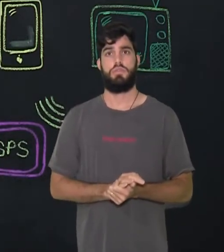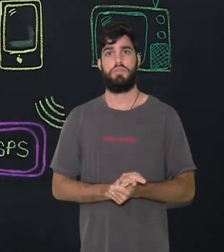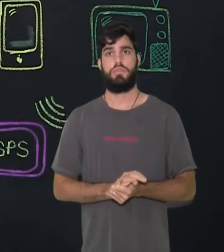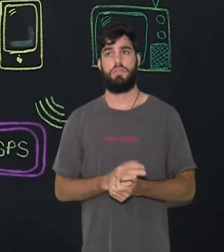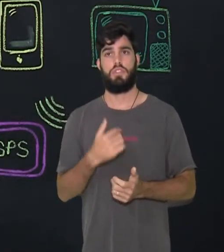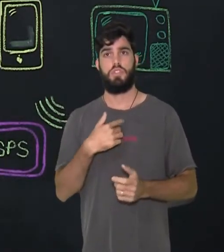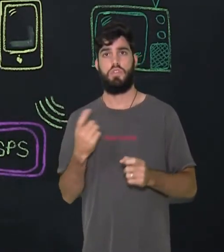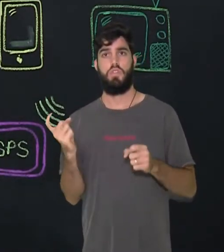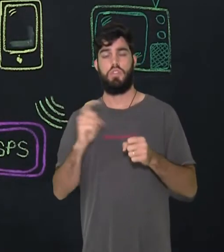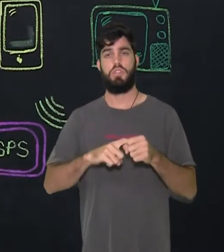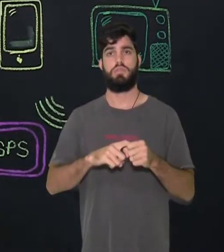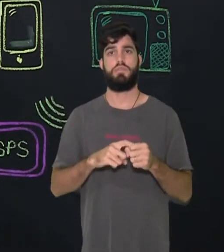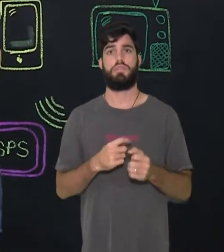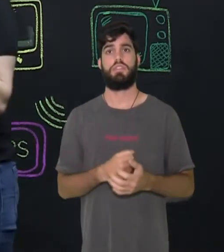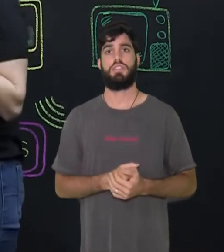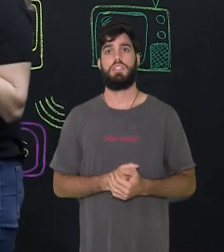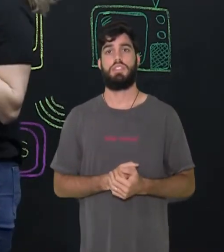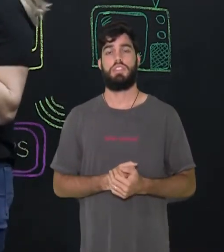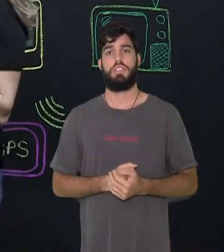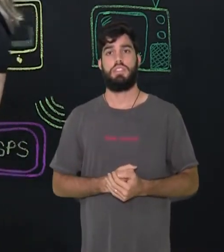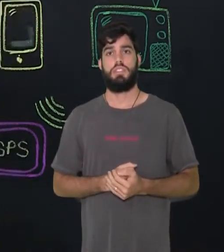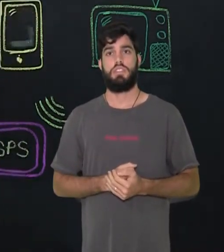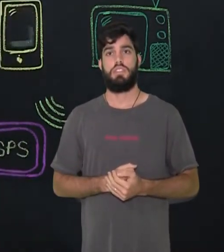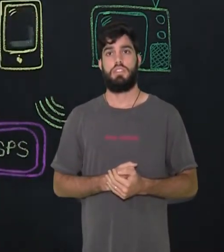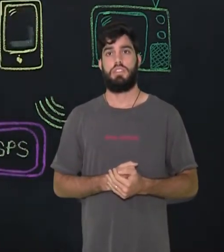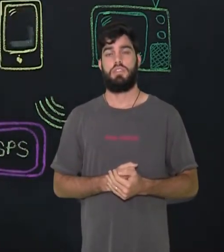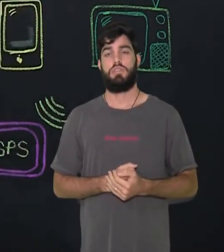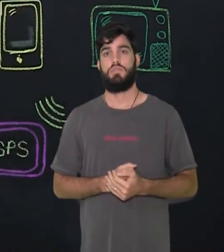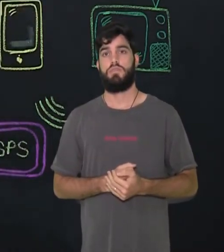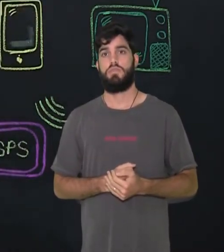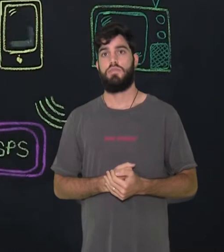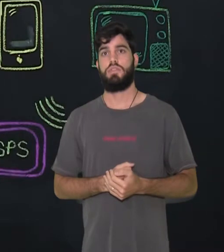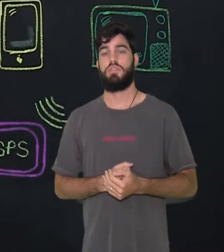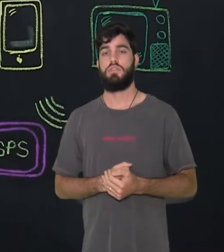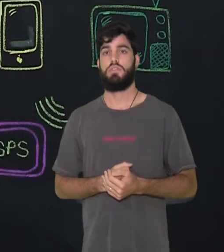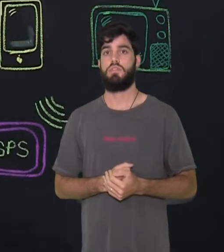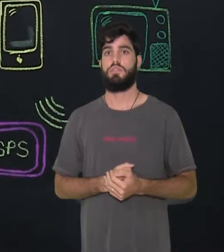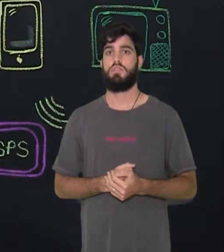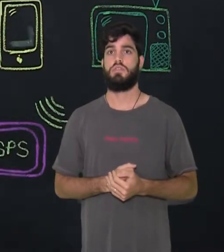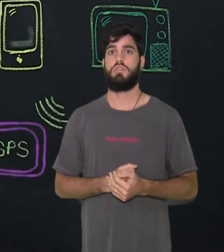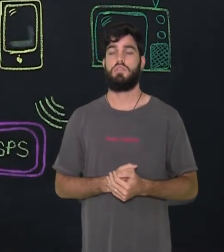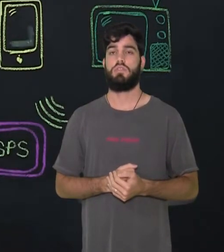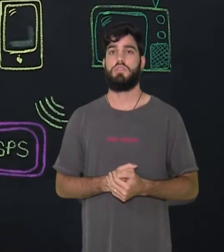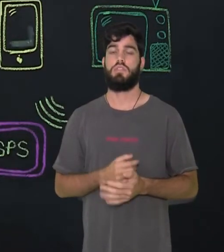aqui. E a frequência é que vai determinar algumas coisas.